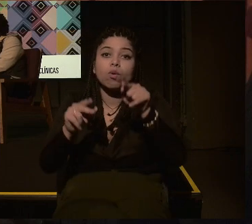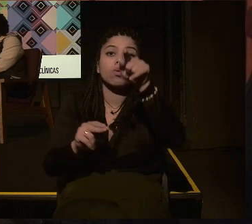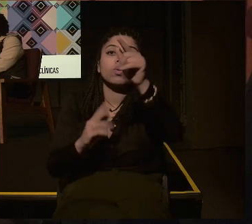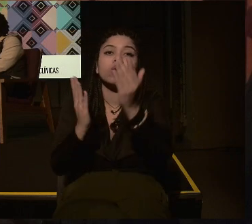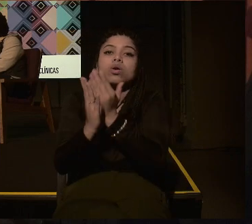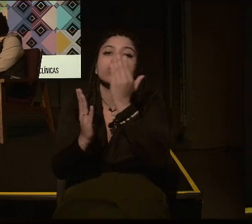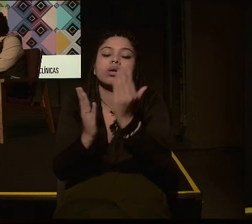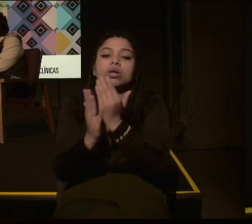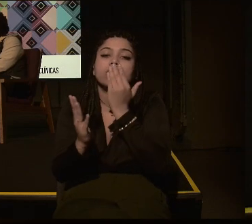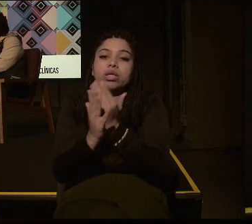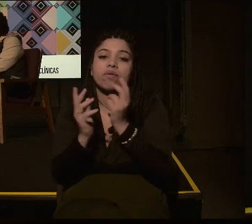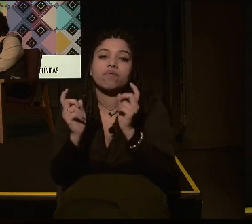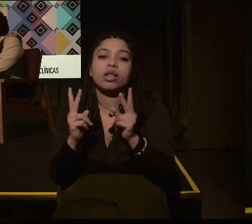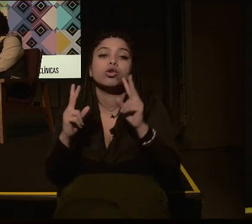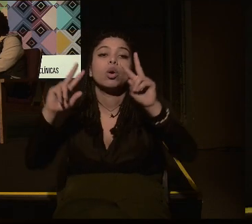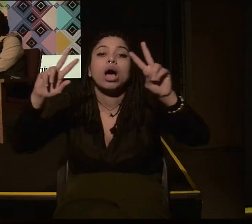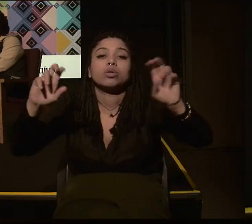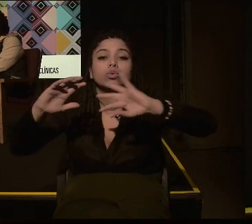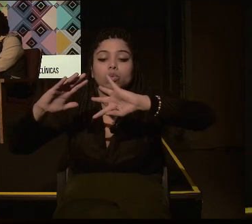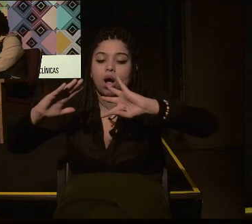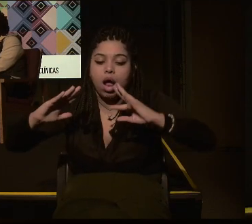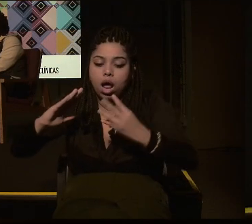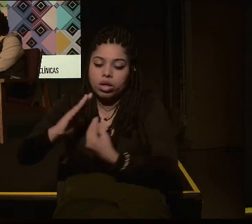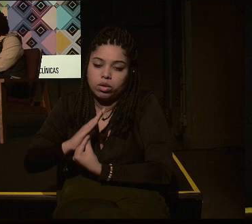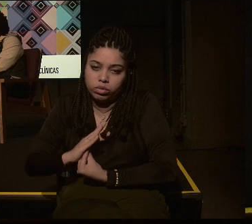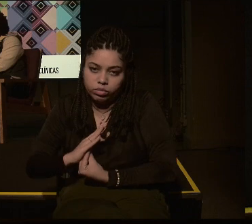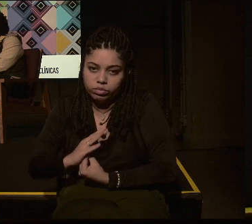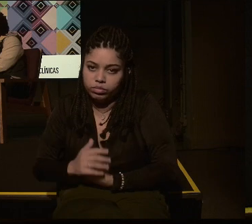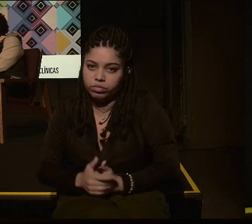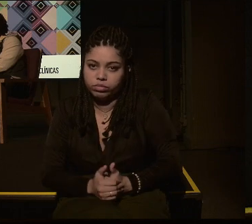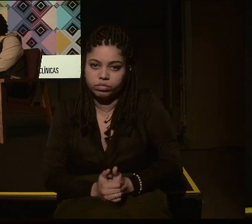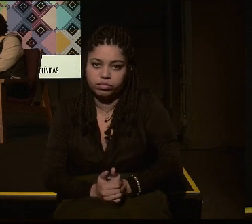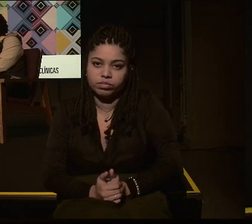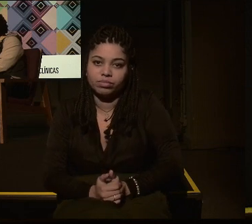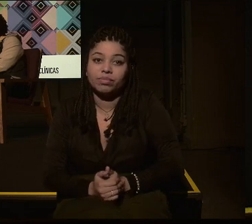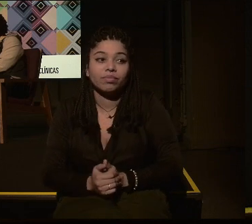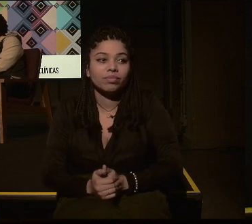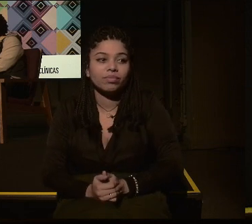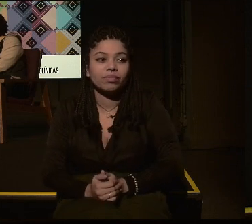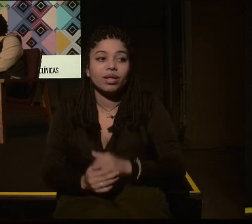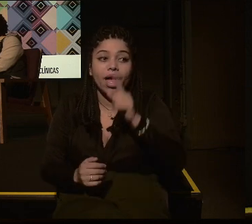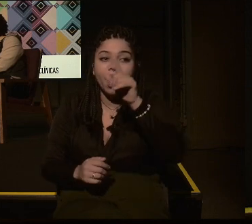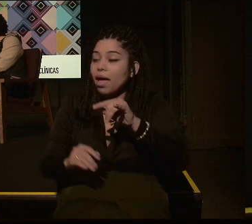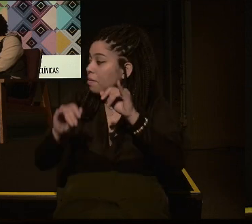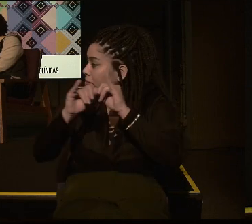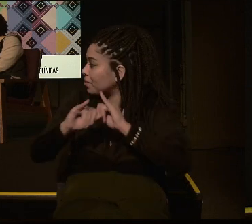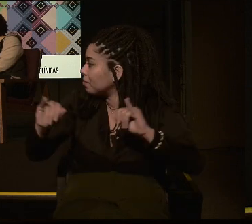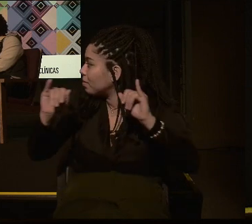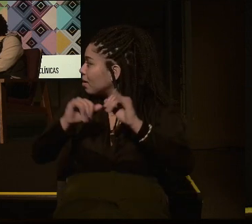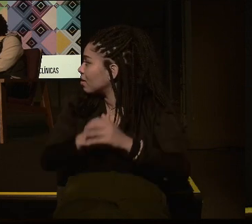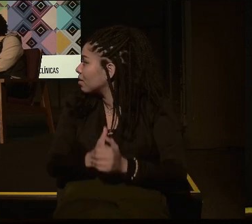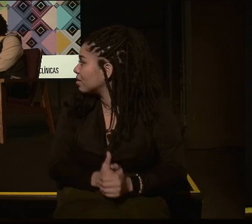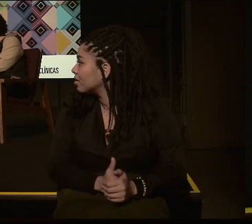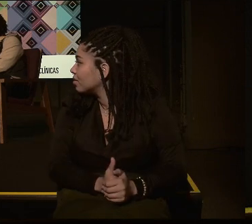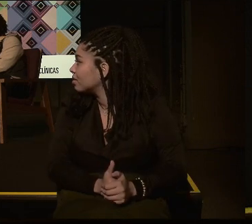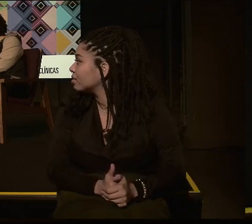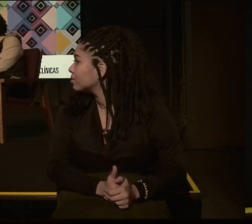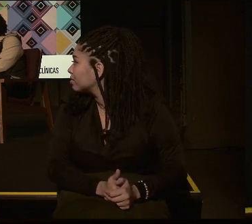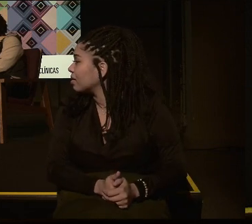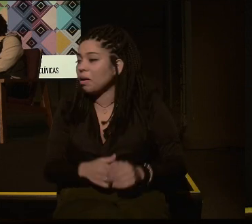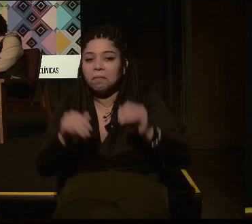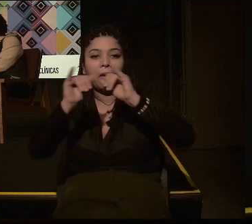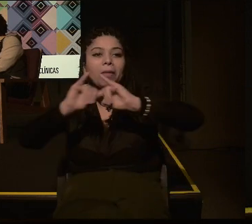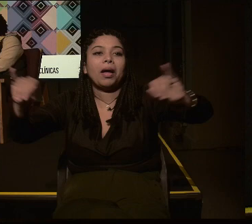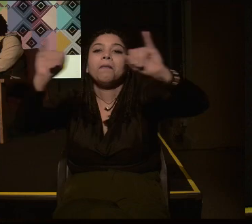que é o livro do Aquilombamento. É isso aí, fazendo propaganda, isso aí, né? Falaram, pô, falou tanto do capitalismo, agora está aí, o